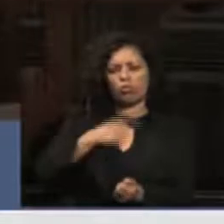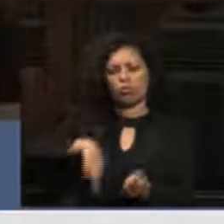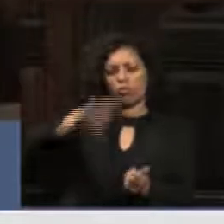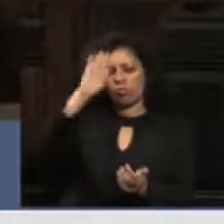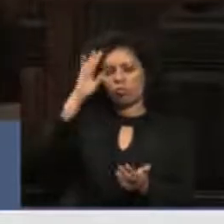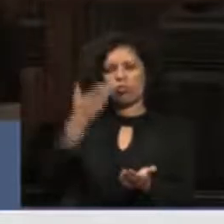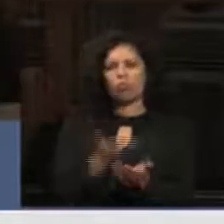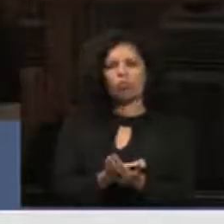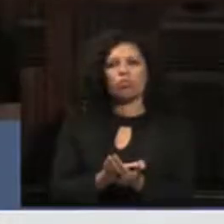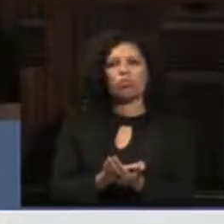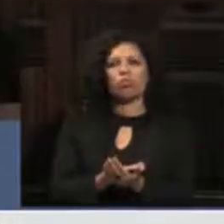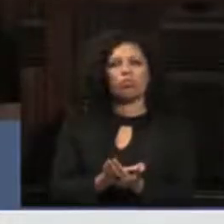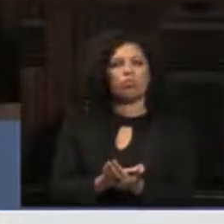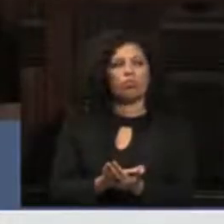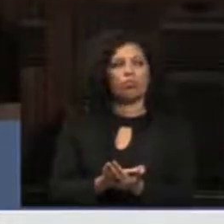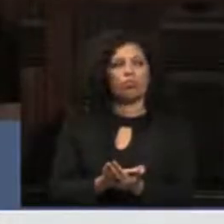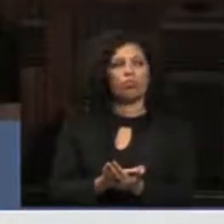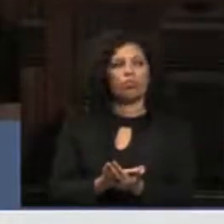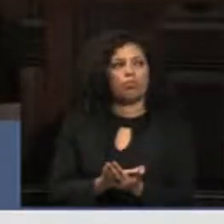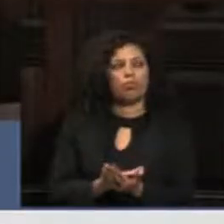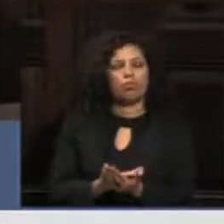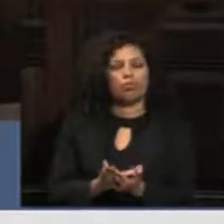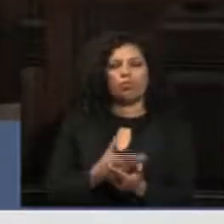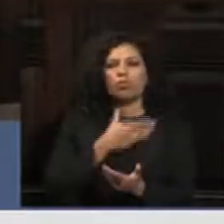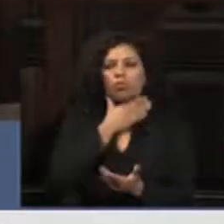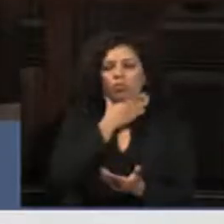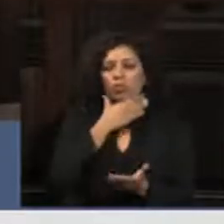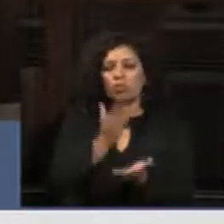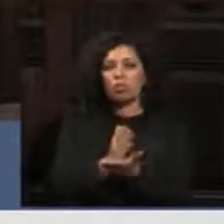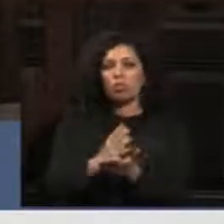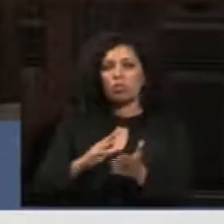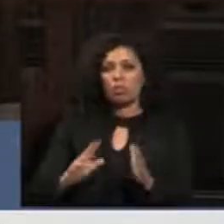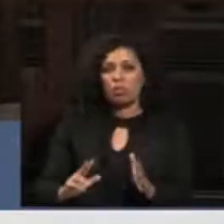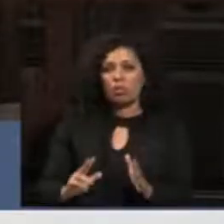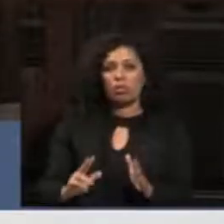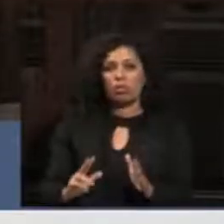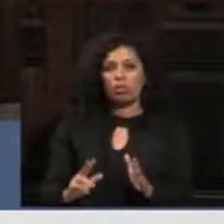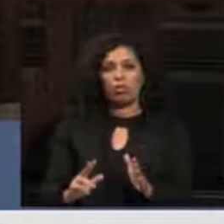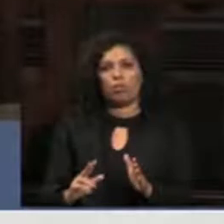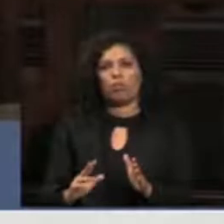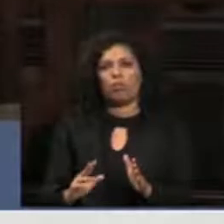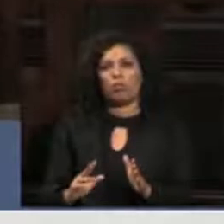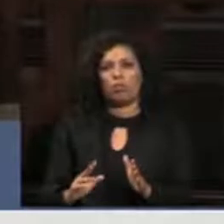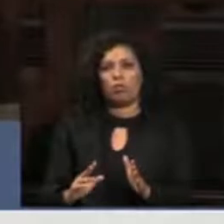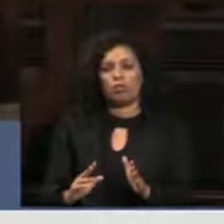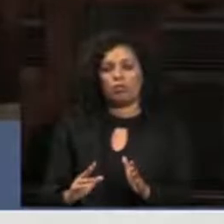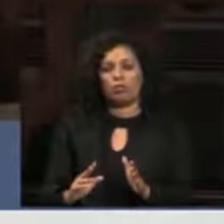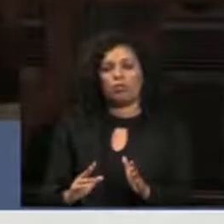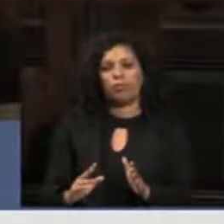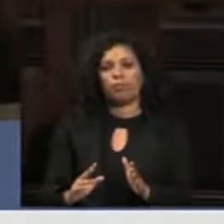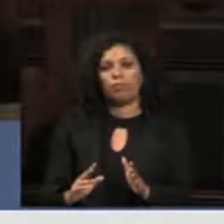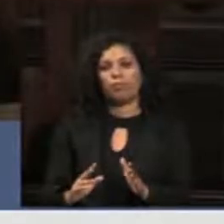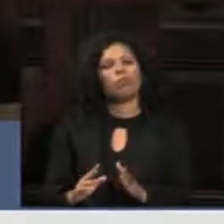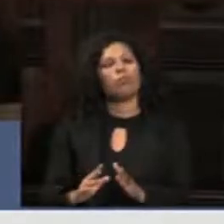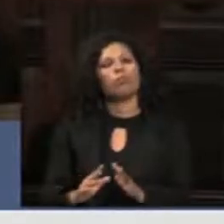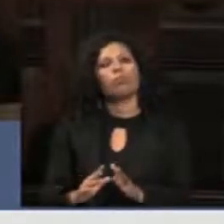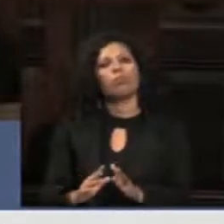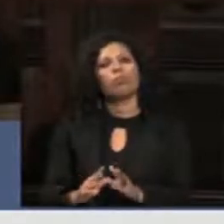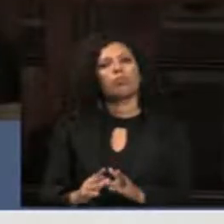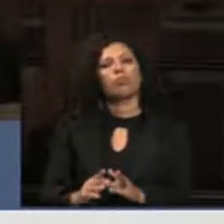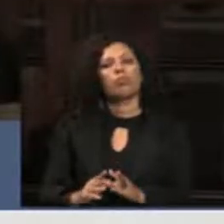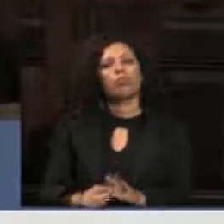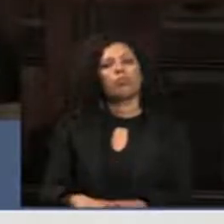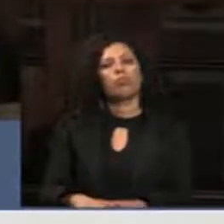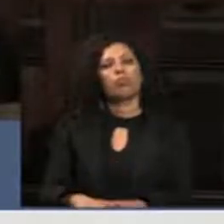Acreditamos que a saída para essa crise que afeta o nosso modelo representativo não